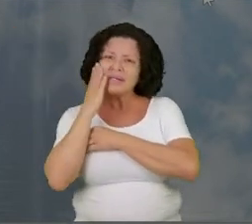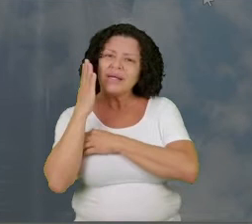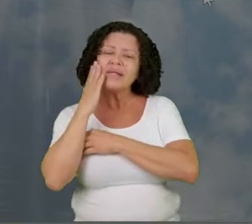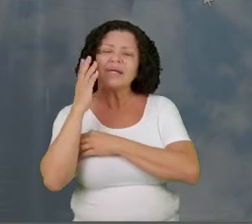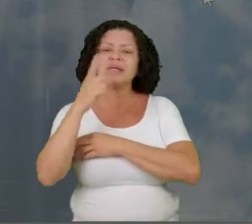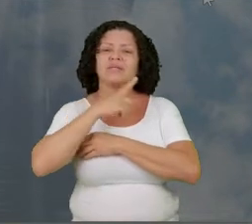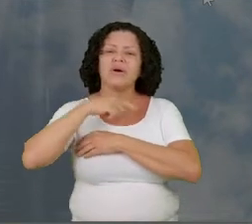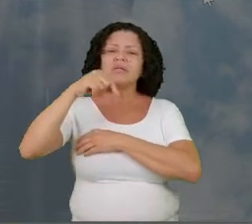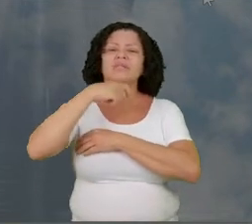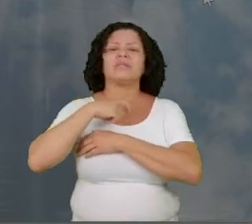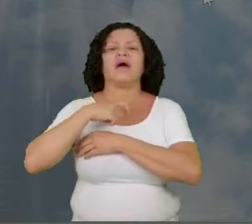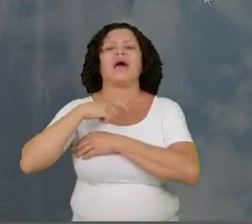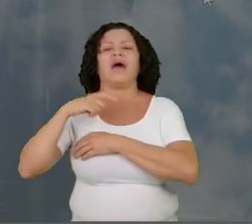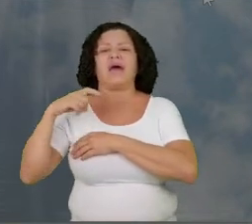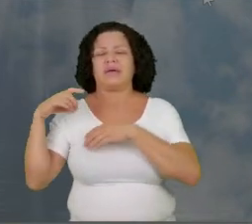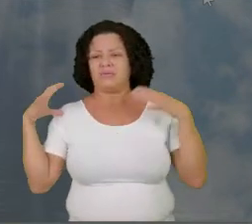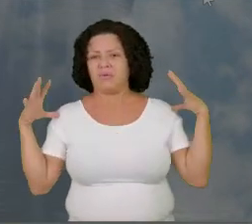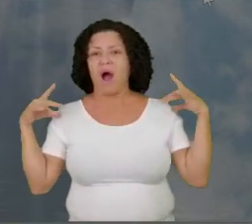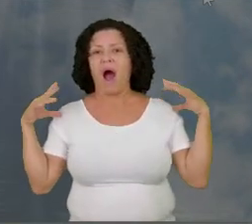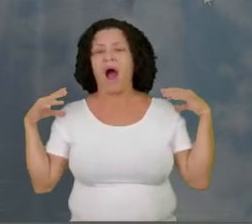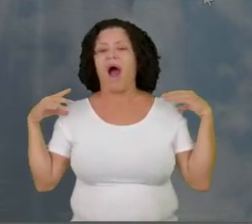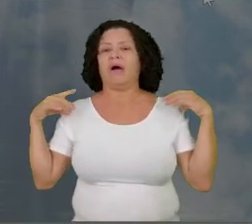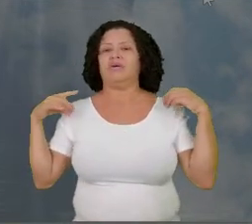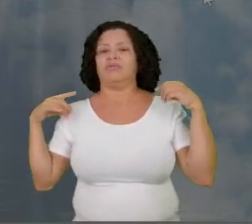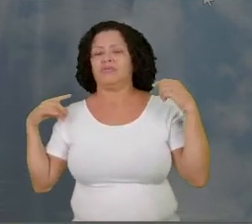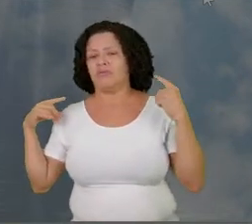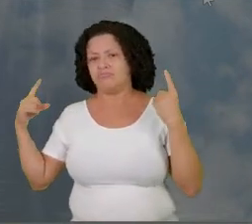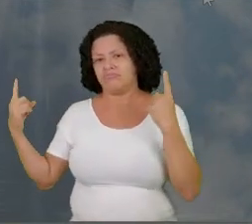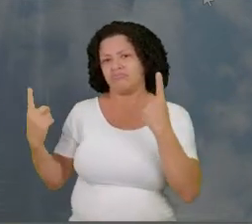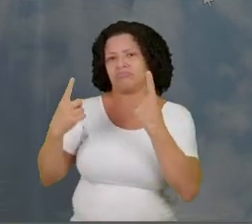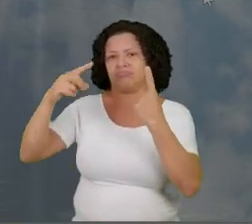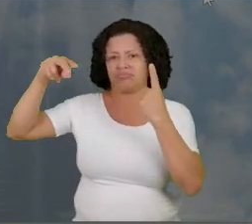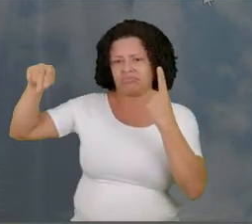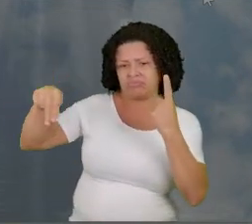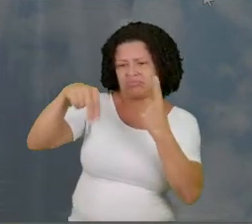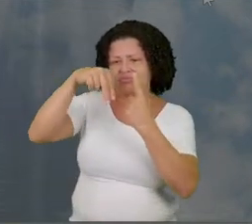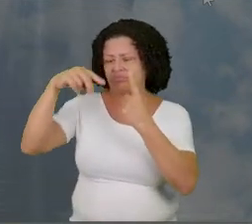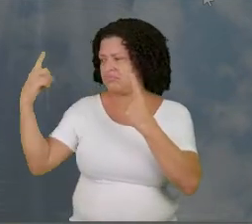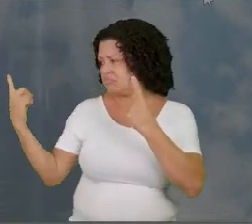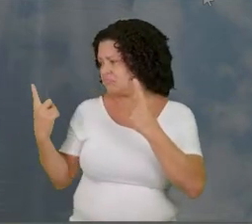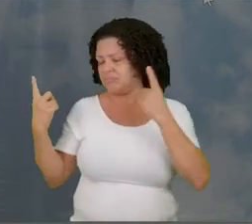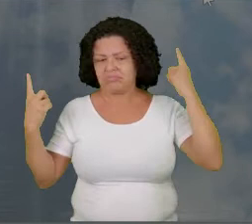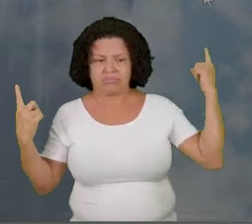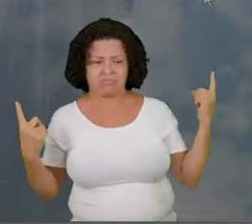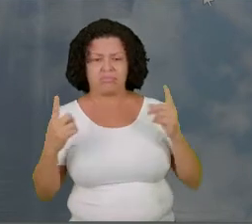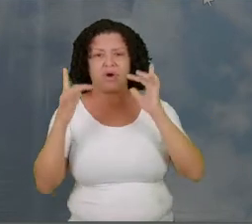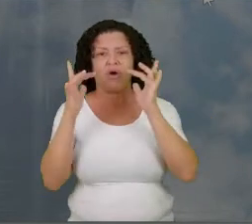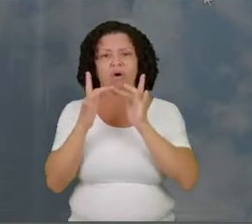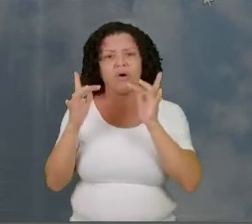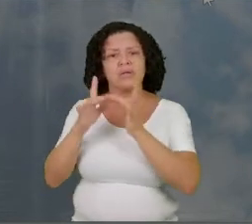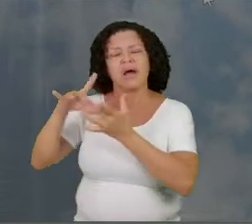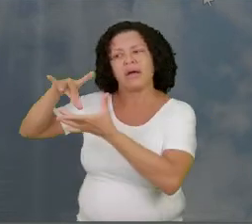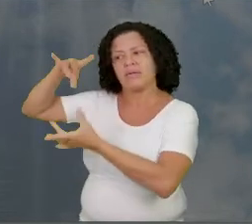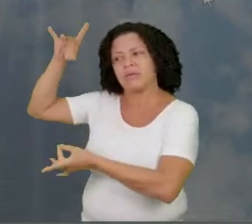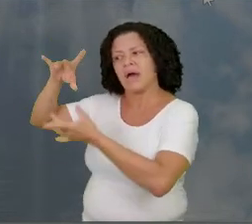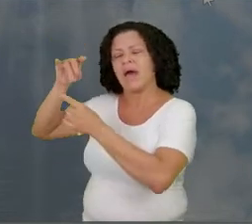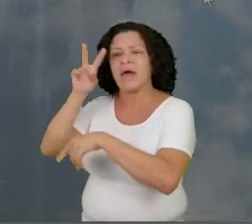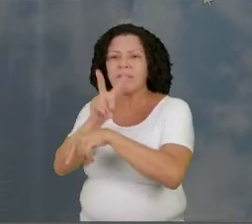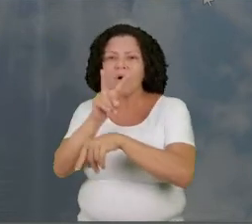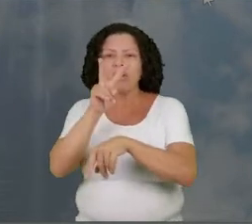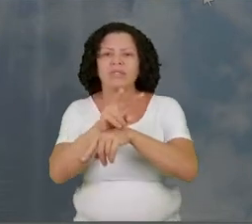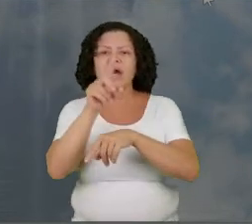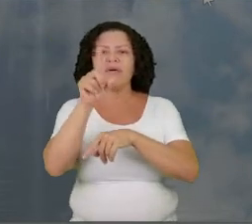né? Temos os nossos anjos de guarda, espíritos protetores, que estão em contato permanente conosco.